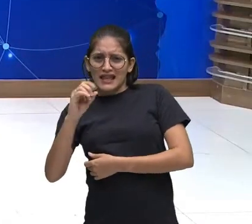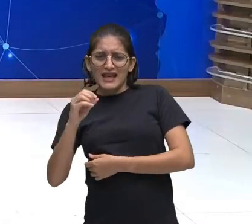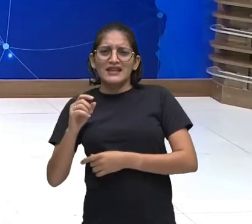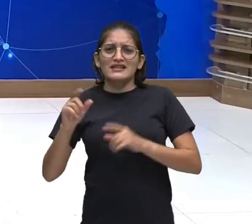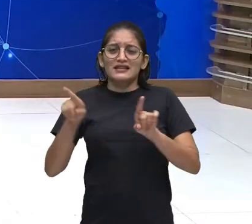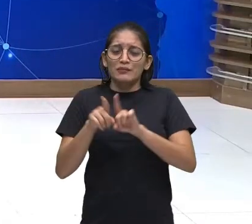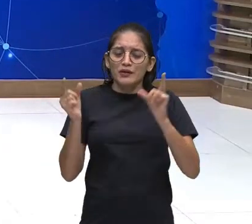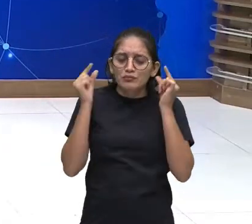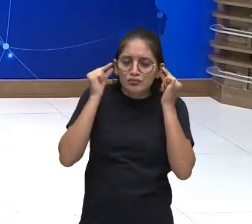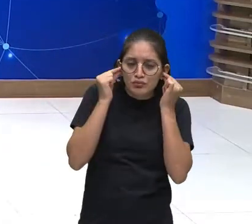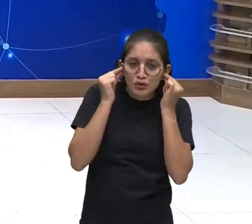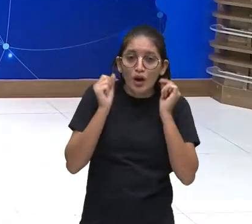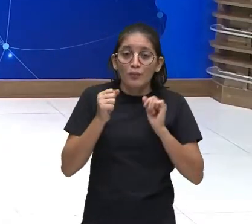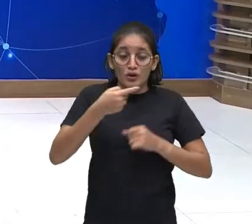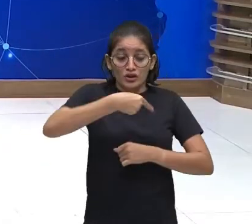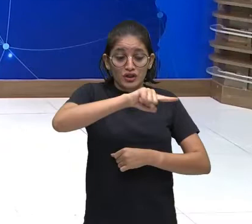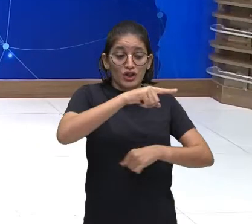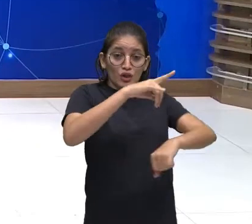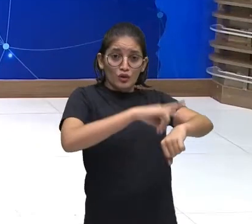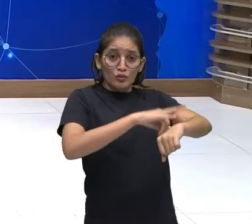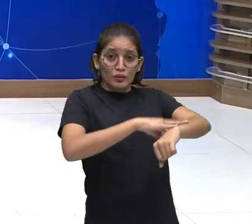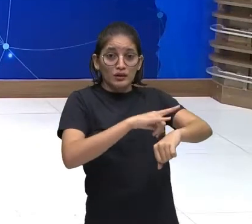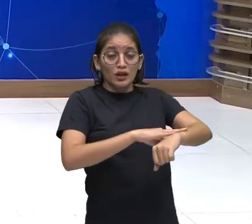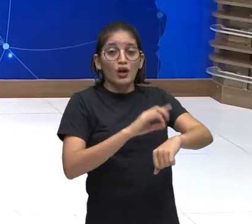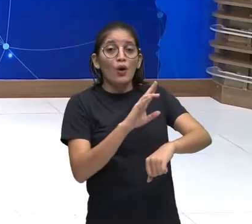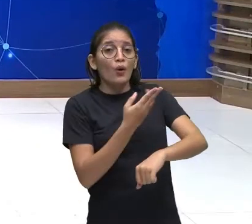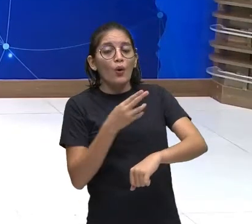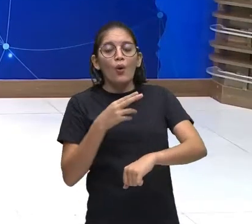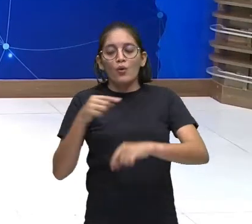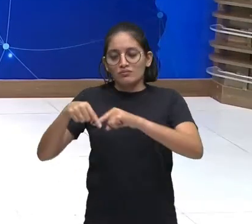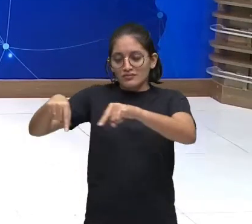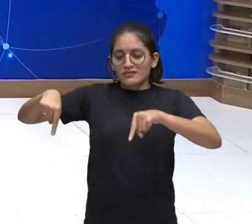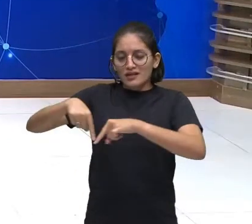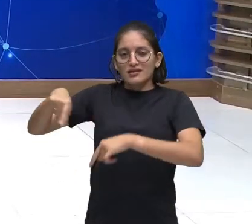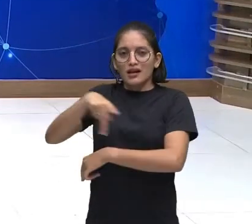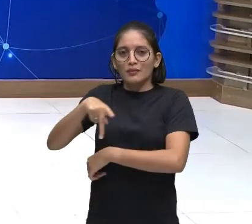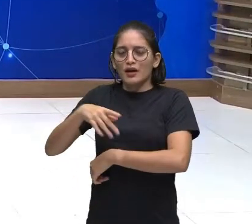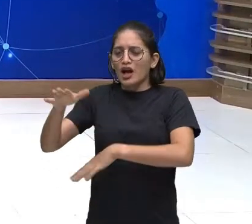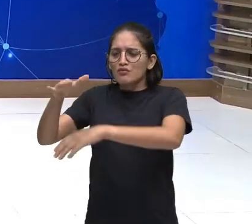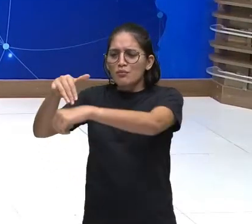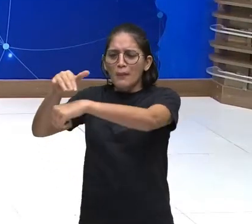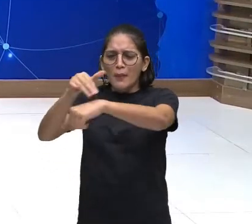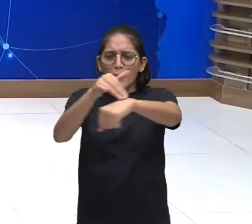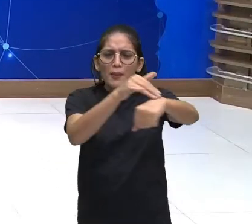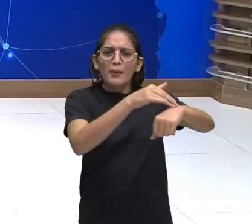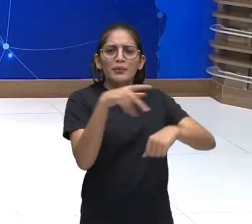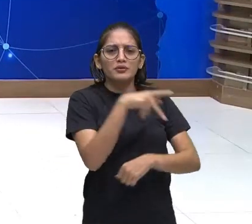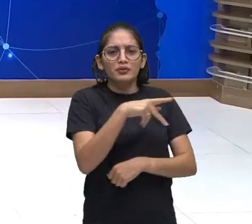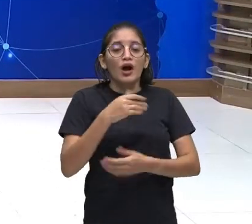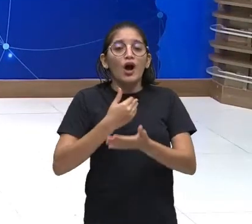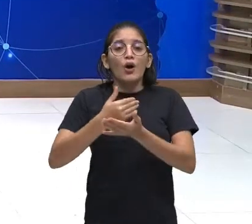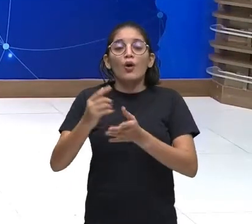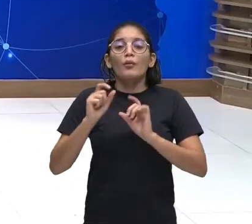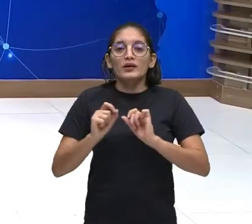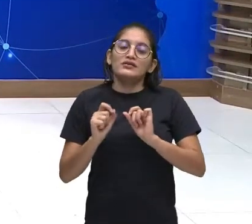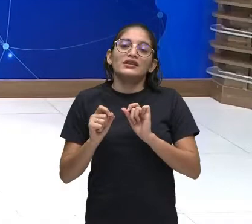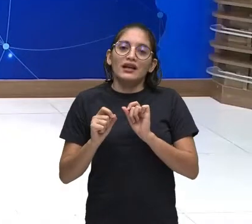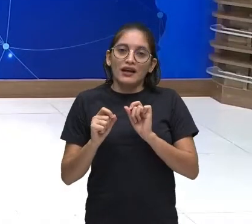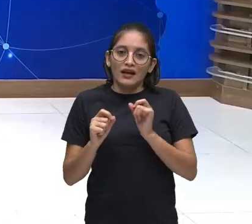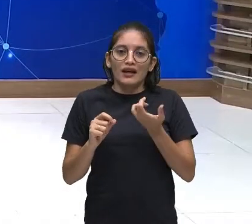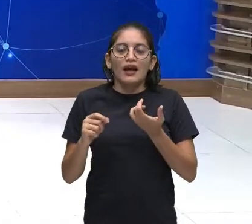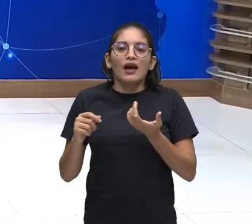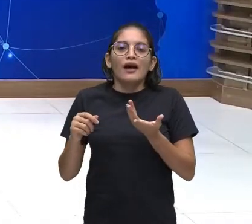Você pode ir lá para o banheiro da escola, pode ser na sala dos professores, você pode chamar todos os professores e você começa a fazer uma atividade